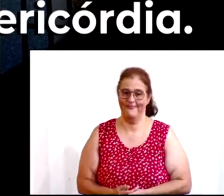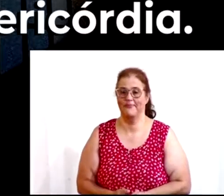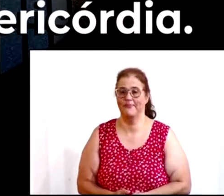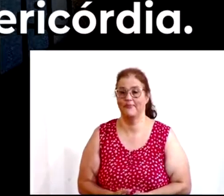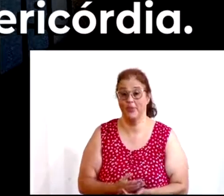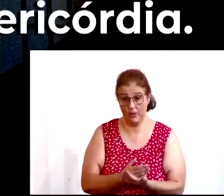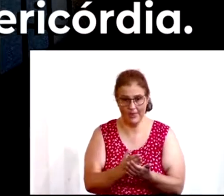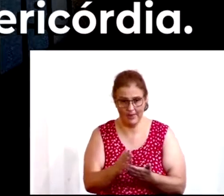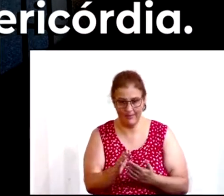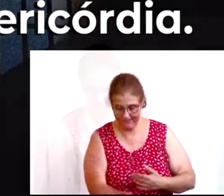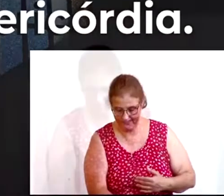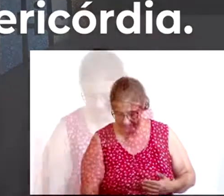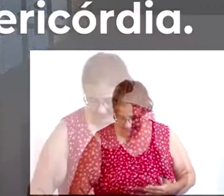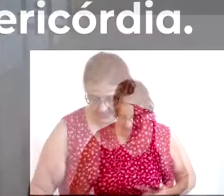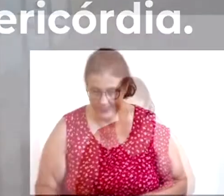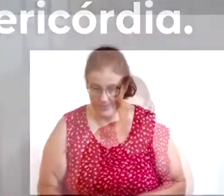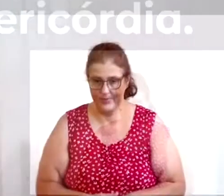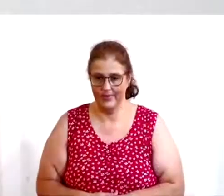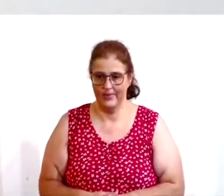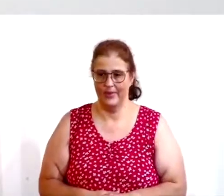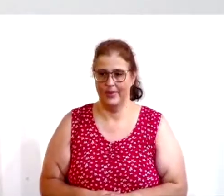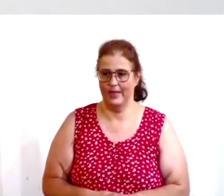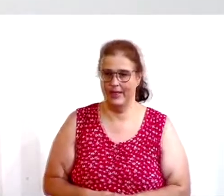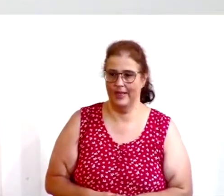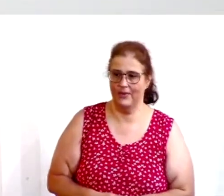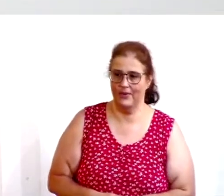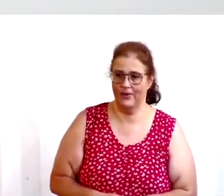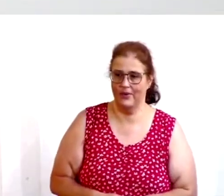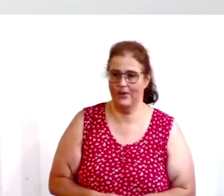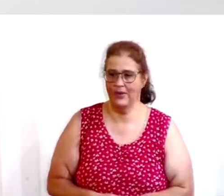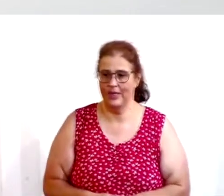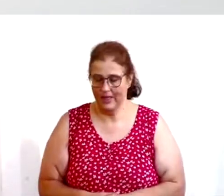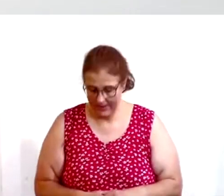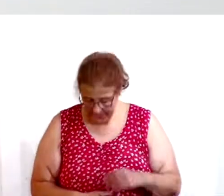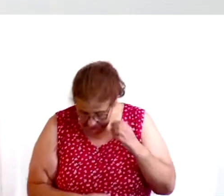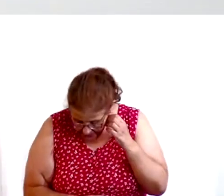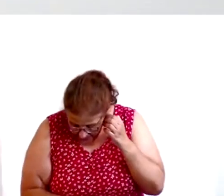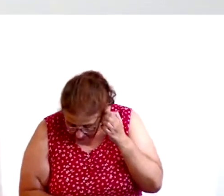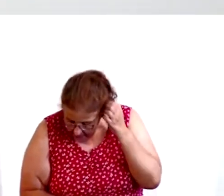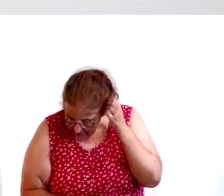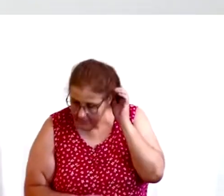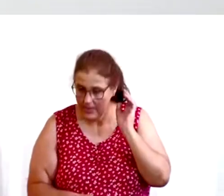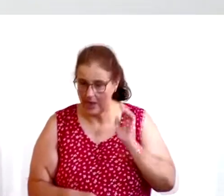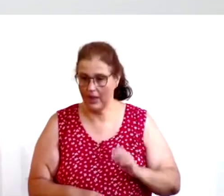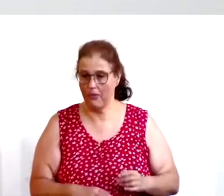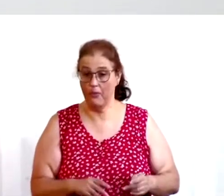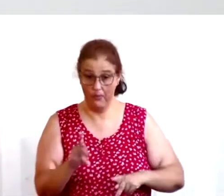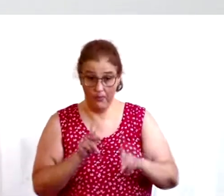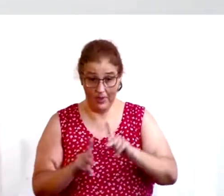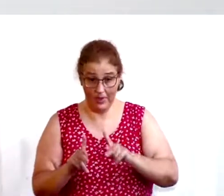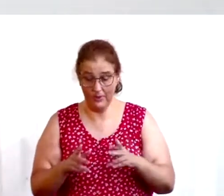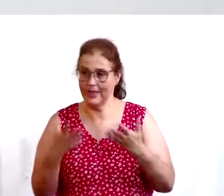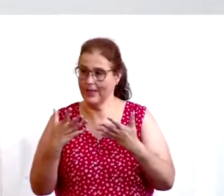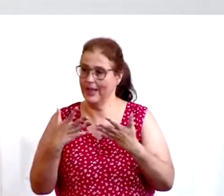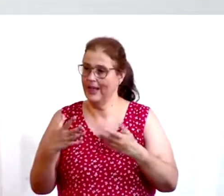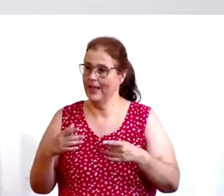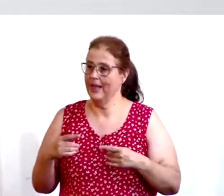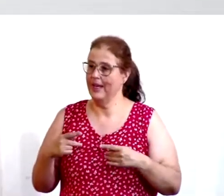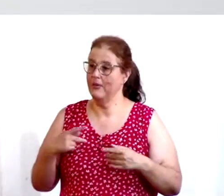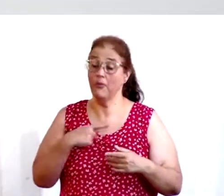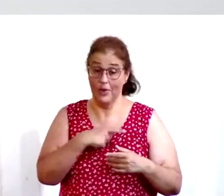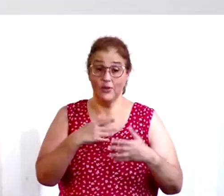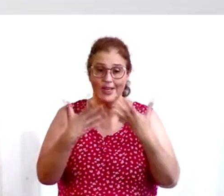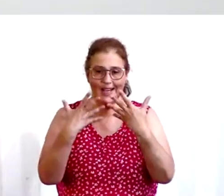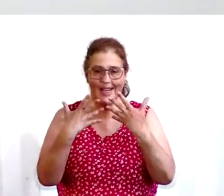as crianças então, o pastor gostaria que vocês fizessem a seguinte ilustração, o seguinte desenho nessa folha de